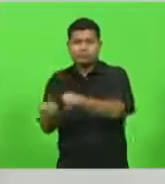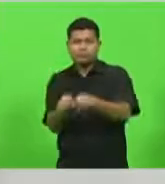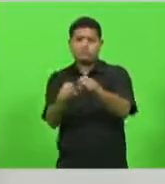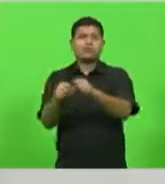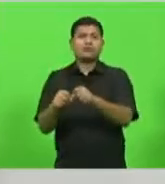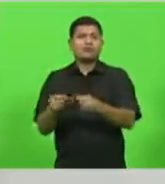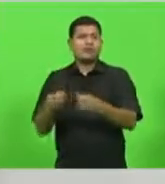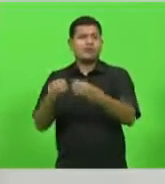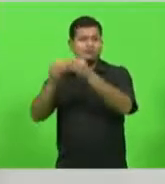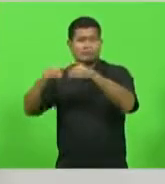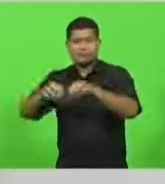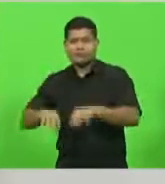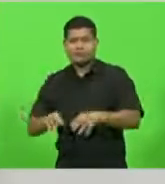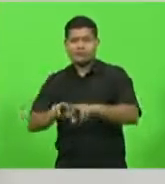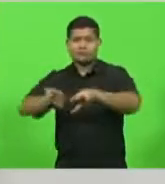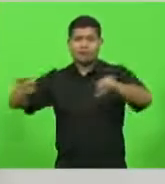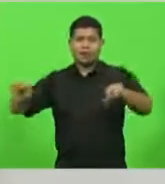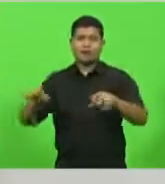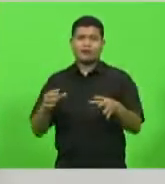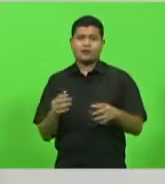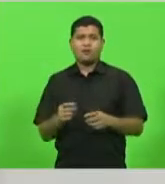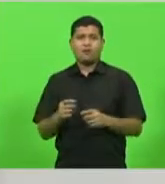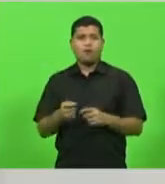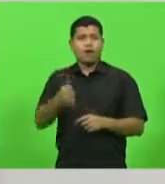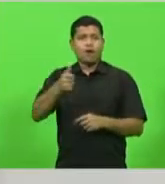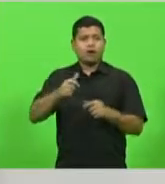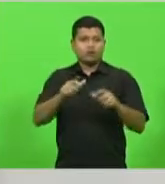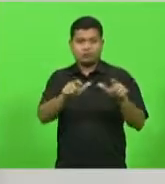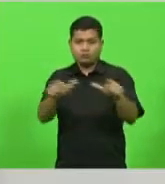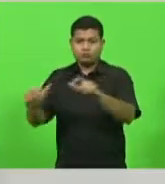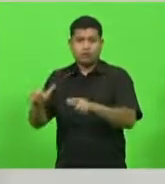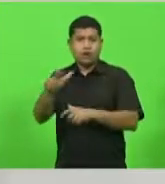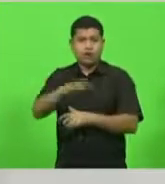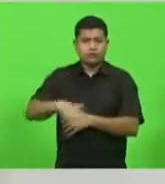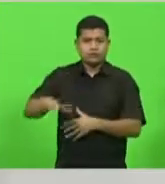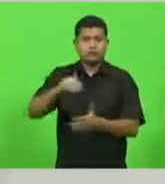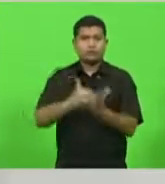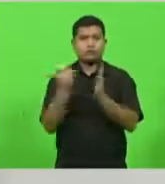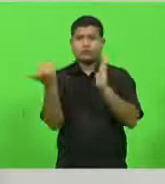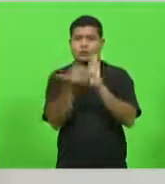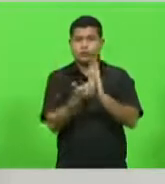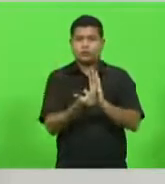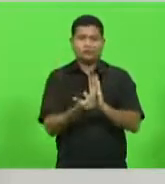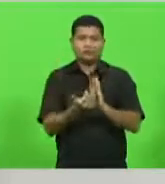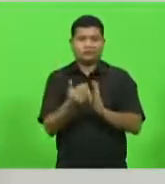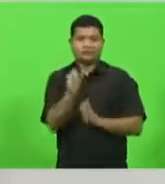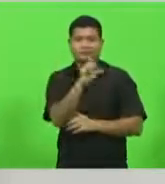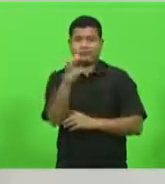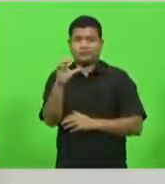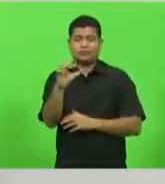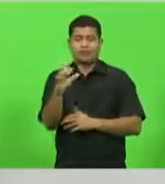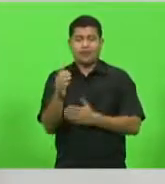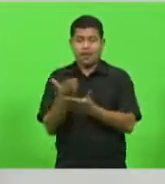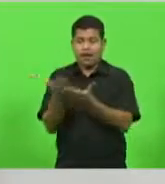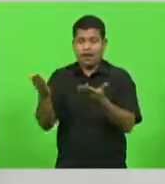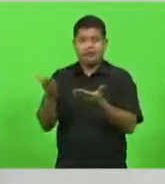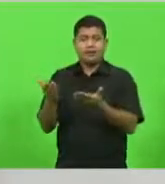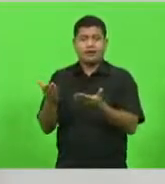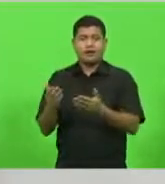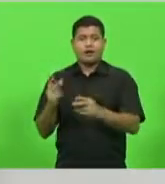em quase todas as regiões do estado de Santa Catarina. Ventos devastaram casas,